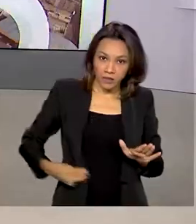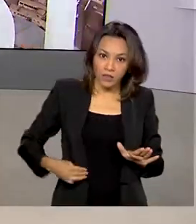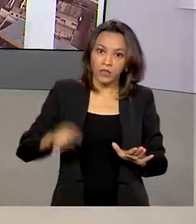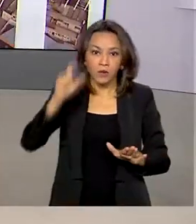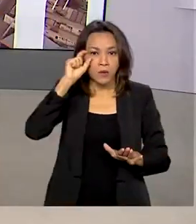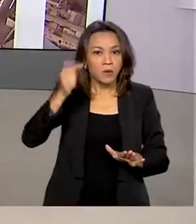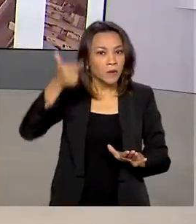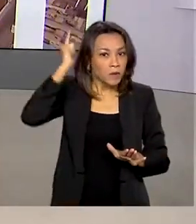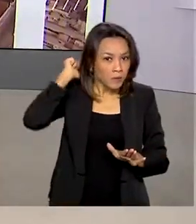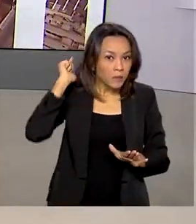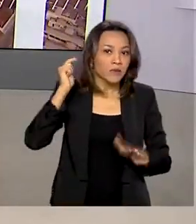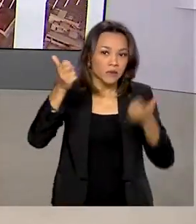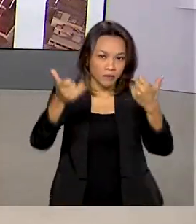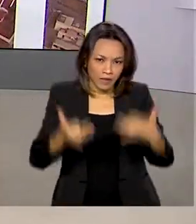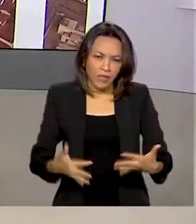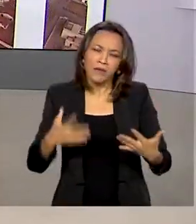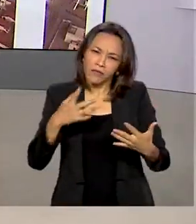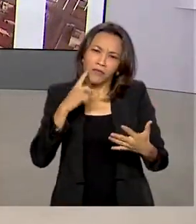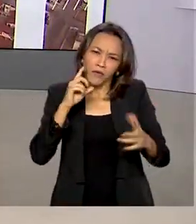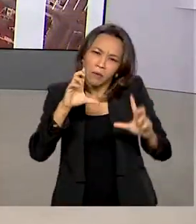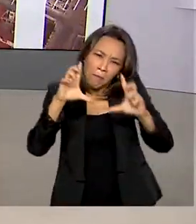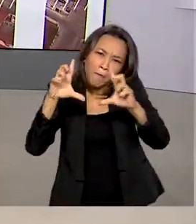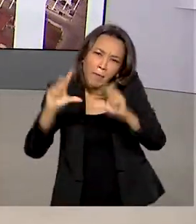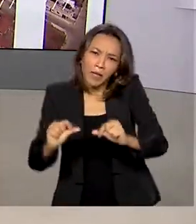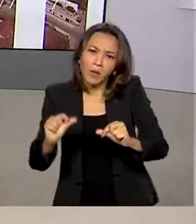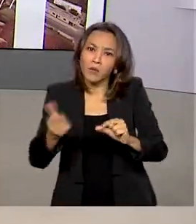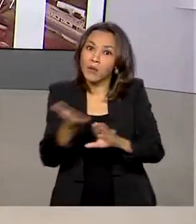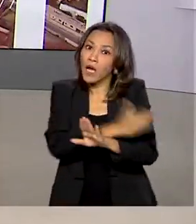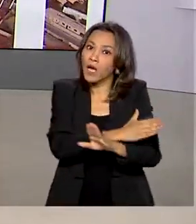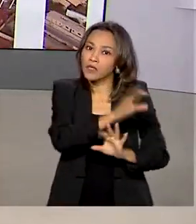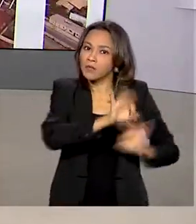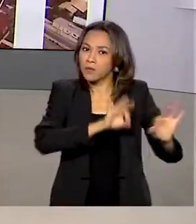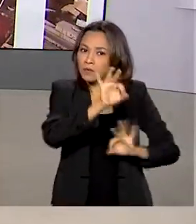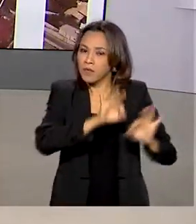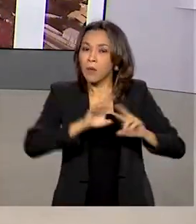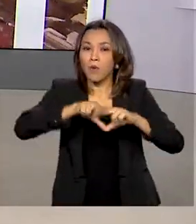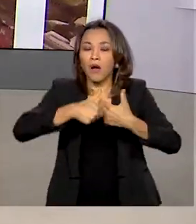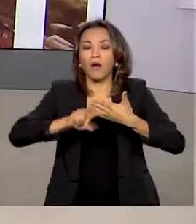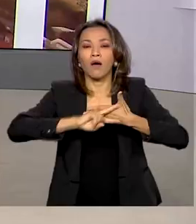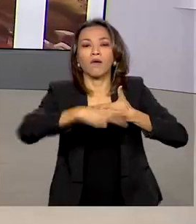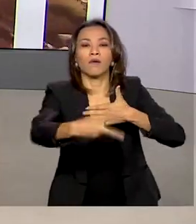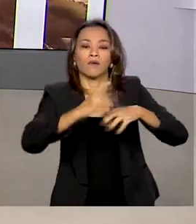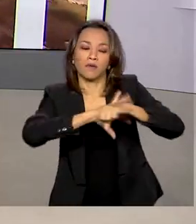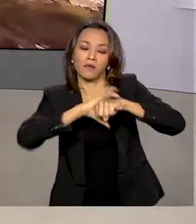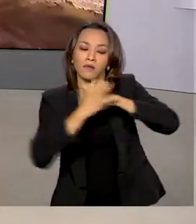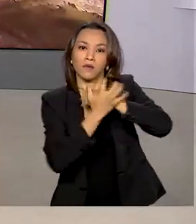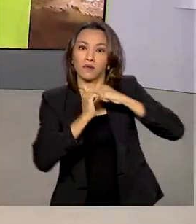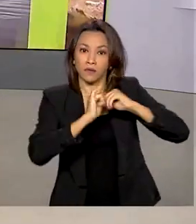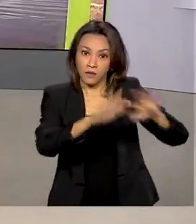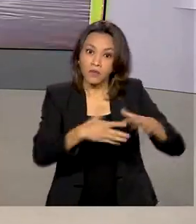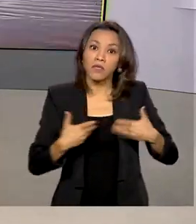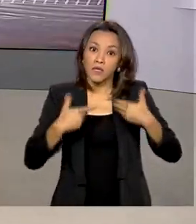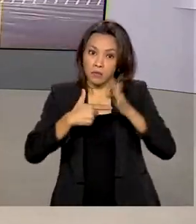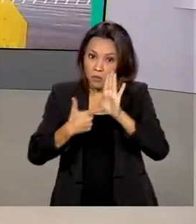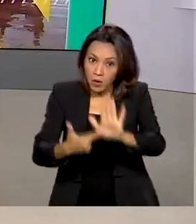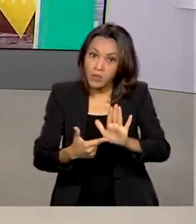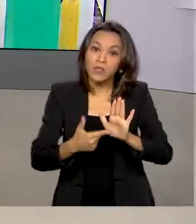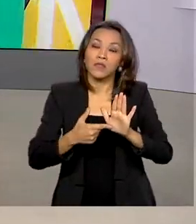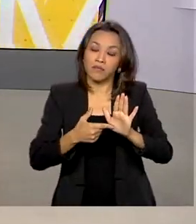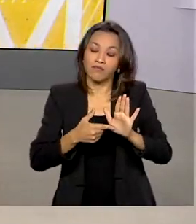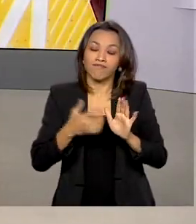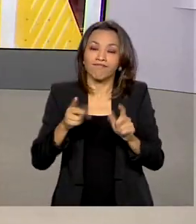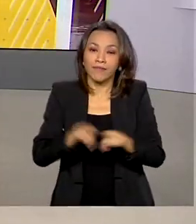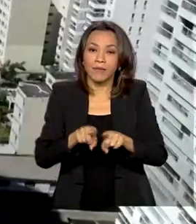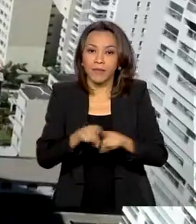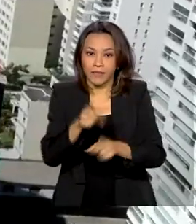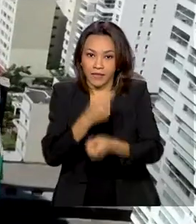arrecadação foi bem menor que o previsto por conta dos impactos do coronavírus. O ministro ainda mostra a recuperação da economia brasileira.